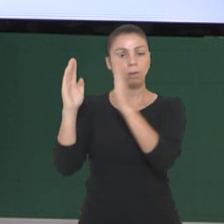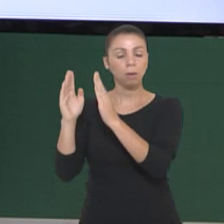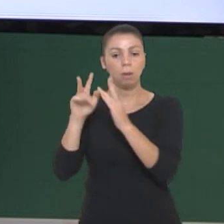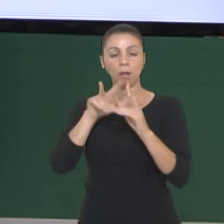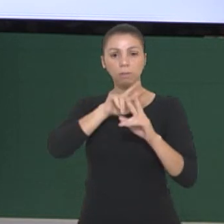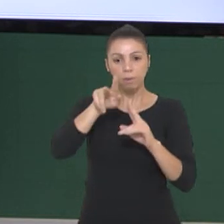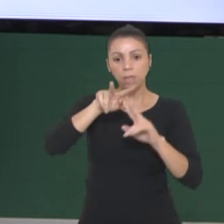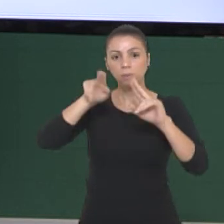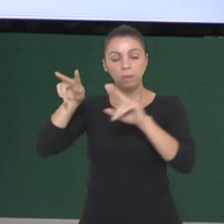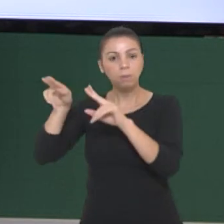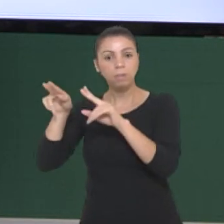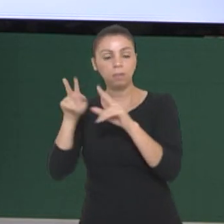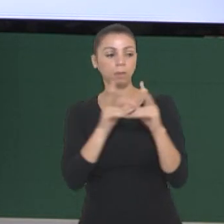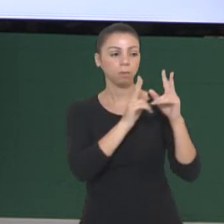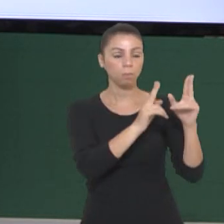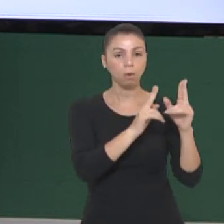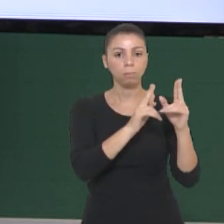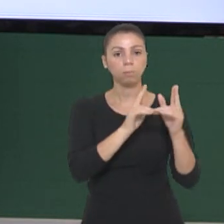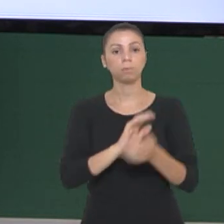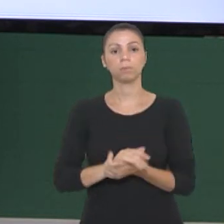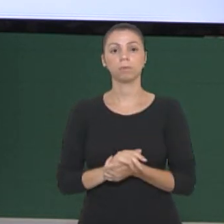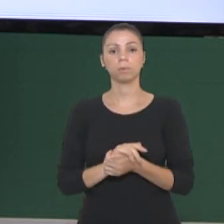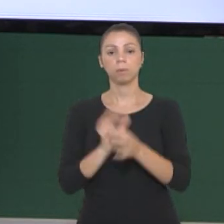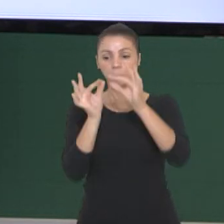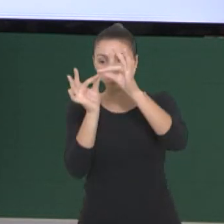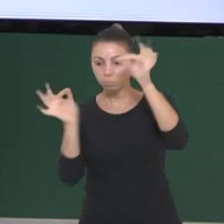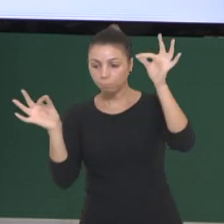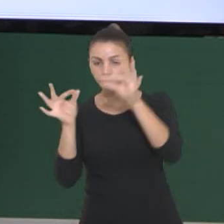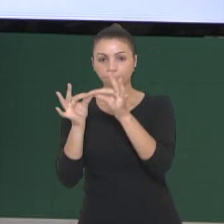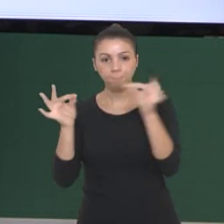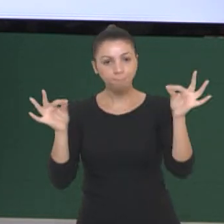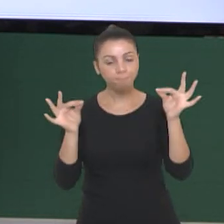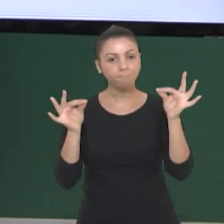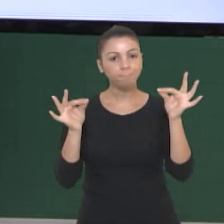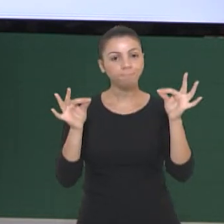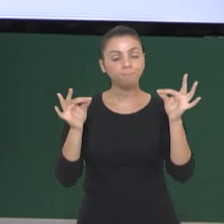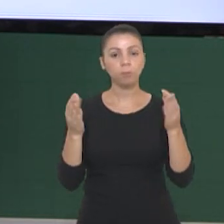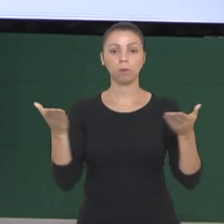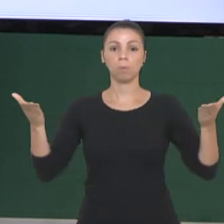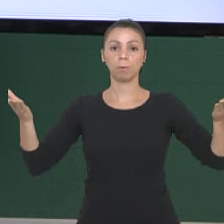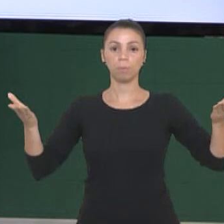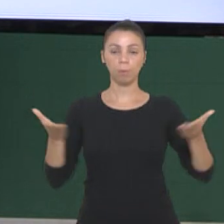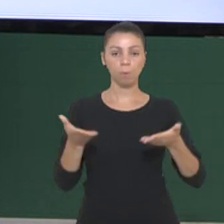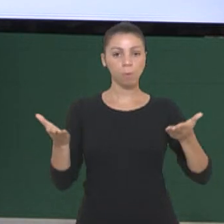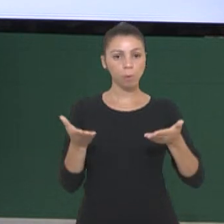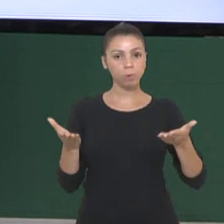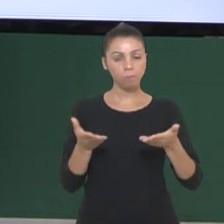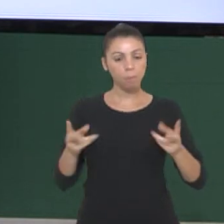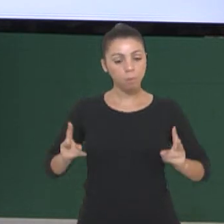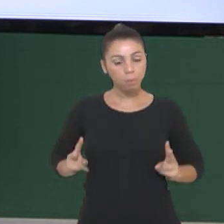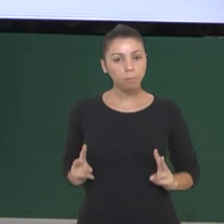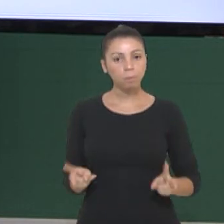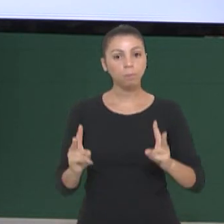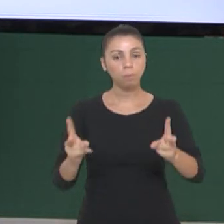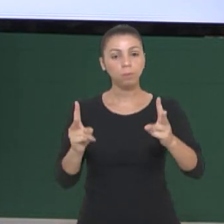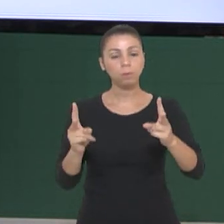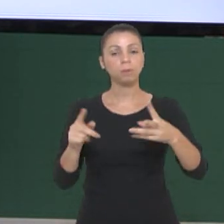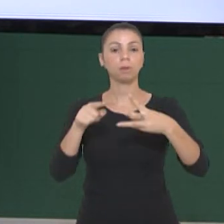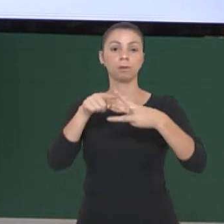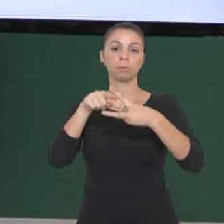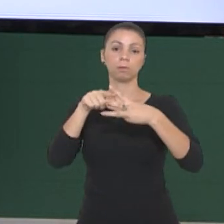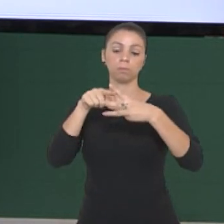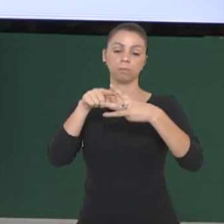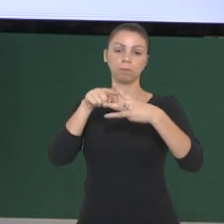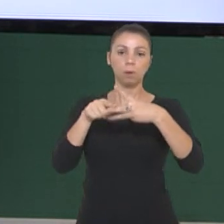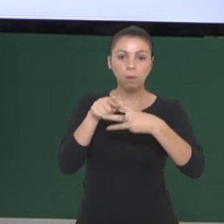classificação que nós vimos quanto à medida dos triângulos. Hoje nós vamos dar continuidade aos ângulos.